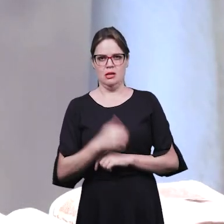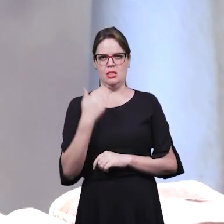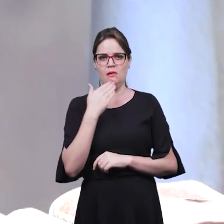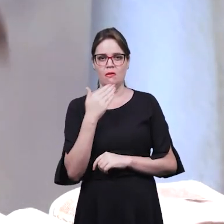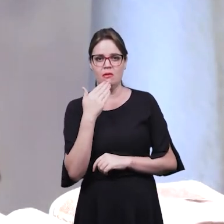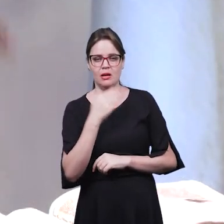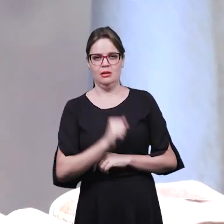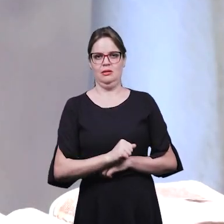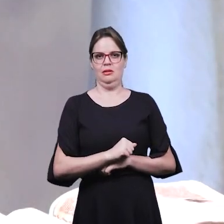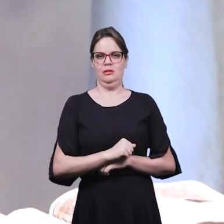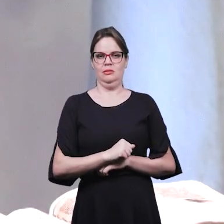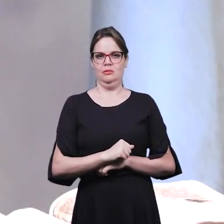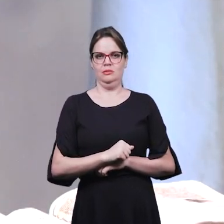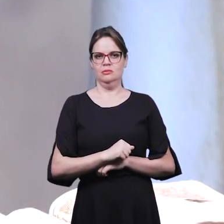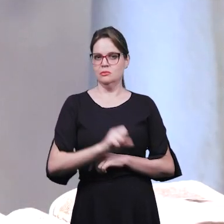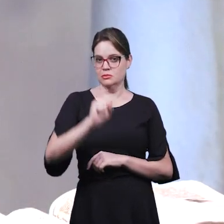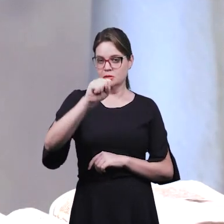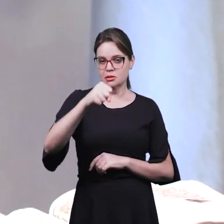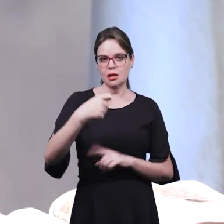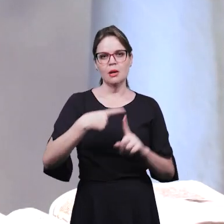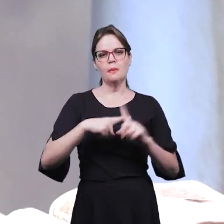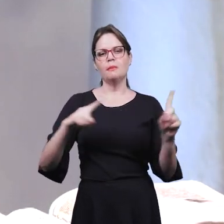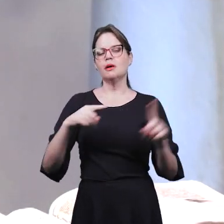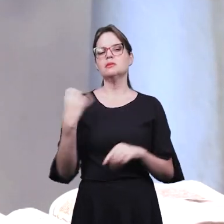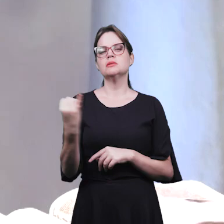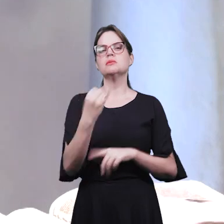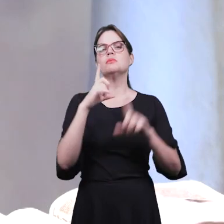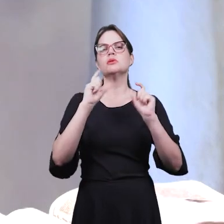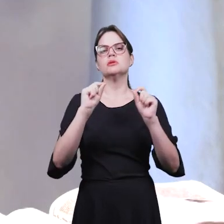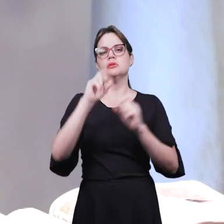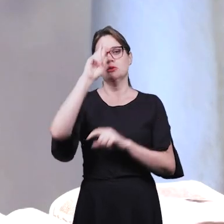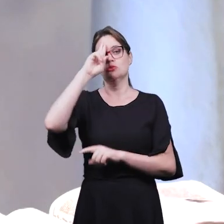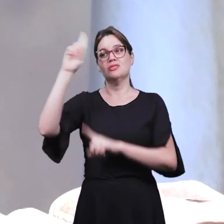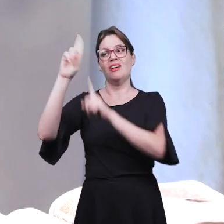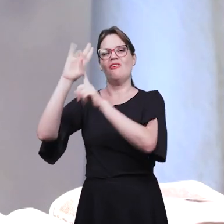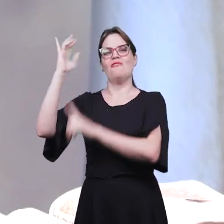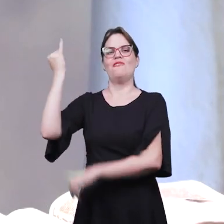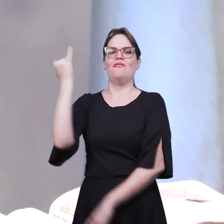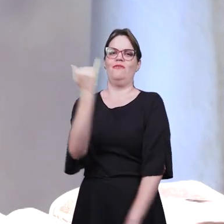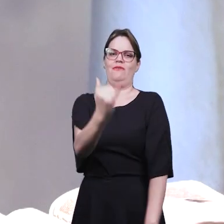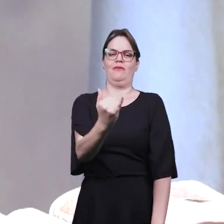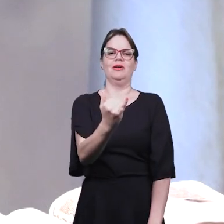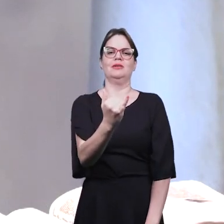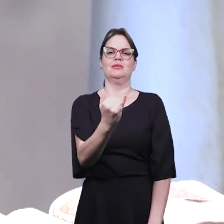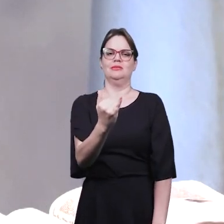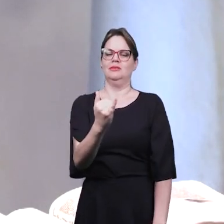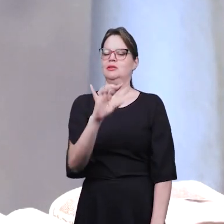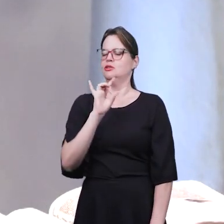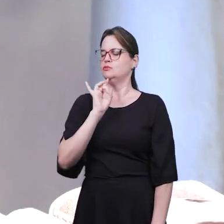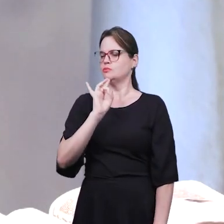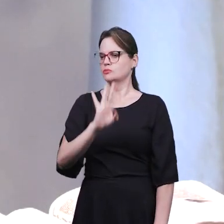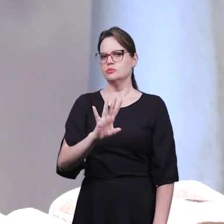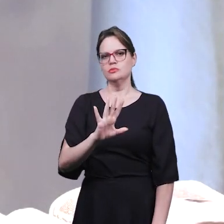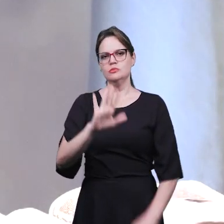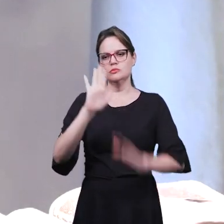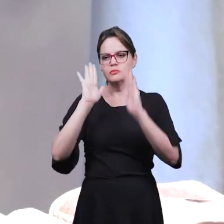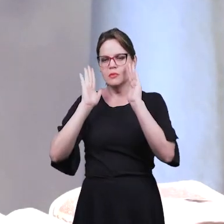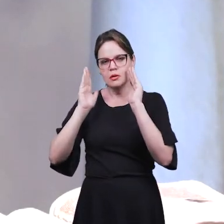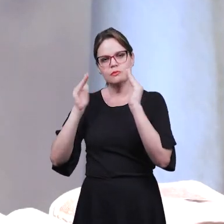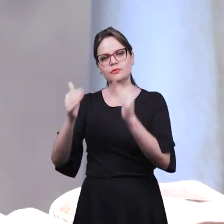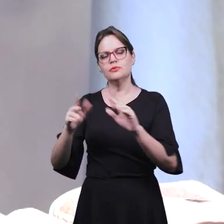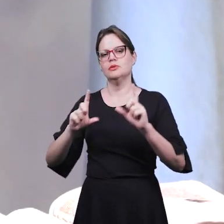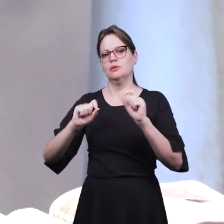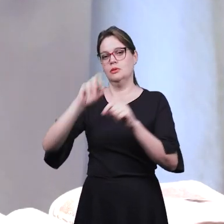foi que Deus usou ele para trazer você para a presença de Jesus. Agora, o barro tem que ser tirado. O que tem que ficar, guardar o